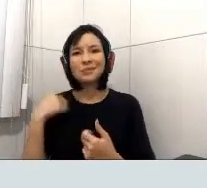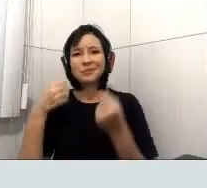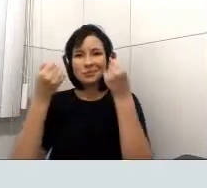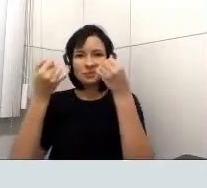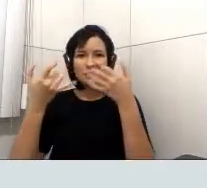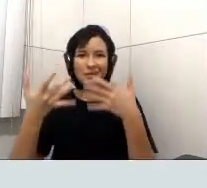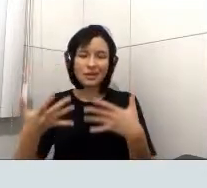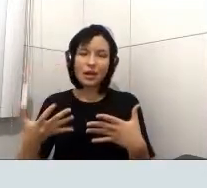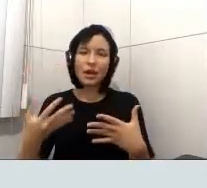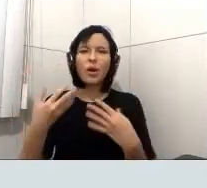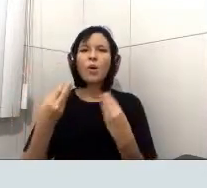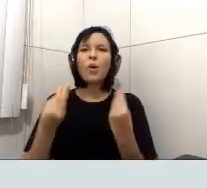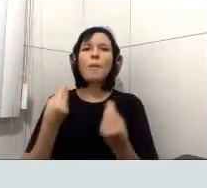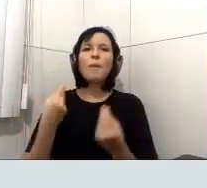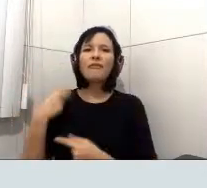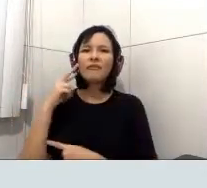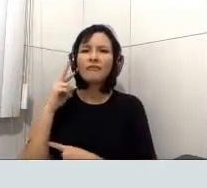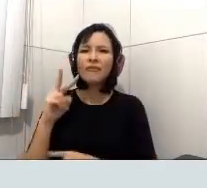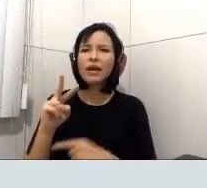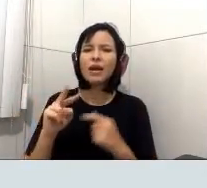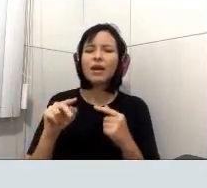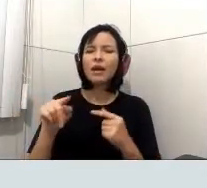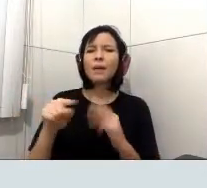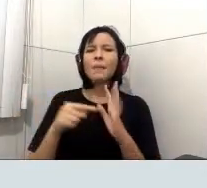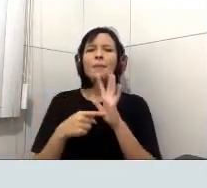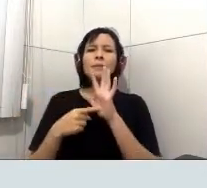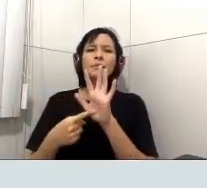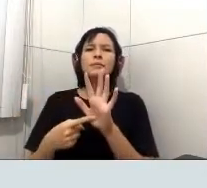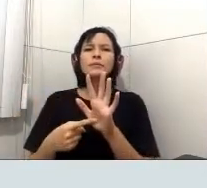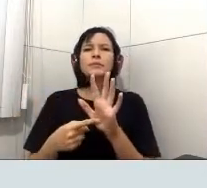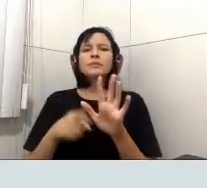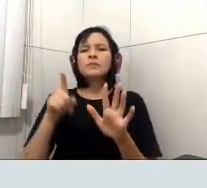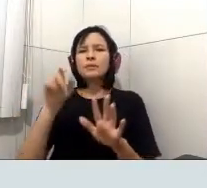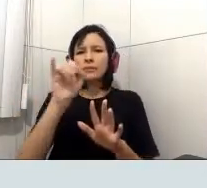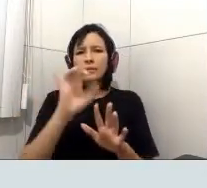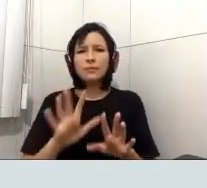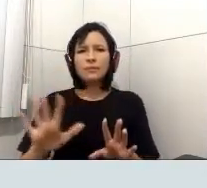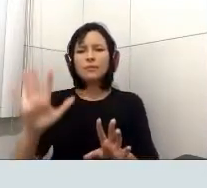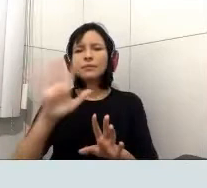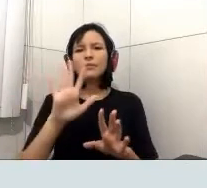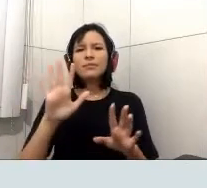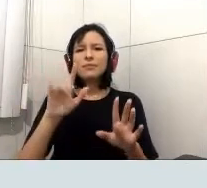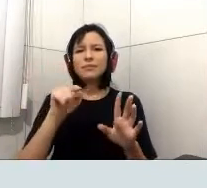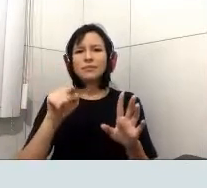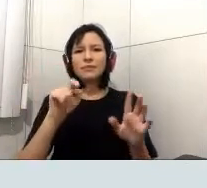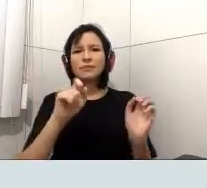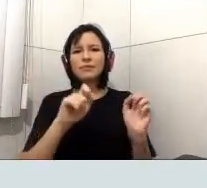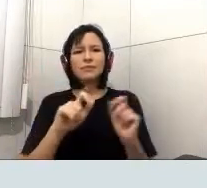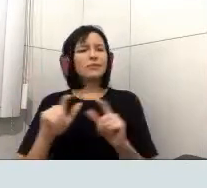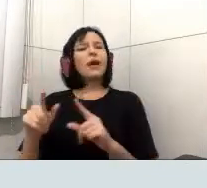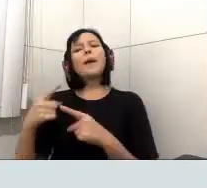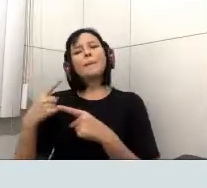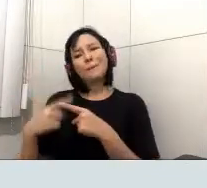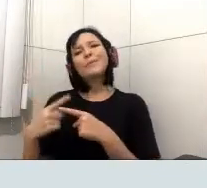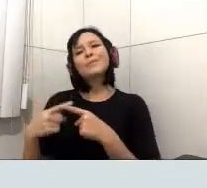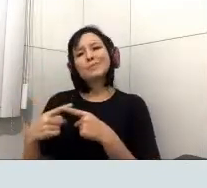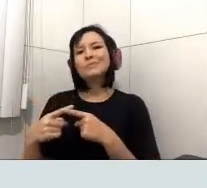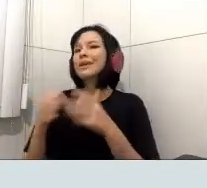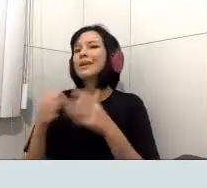ver, como mostrar em si uma figura do espaço? Então, é porque realmente não tem